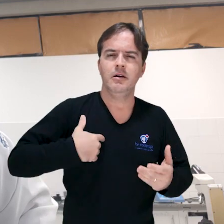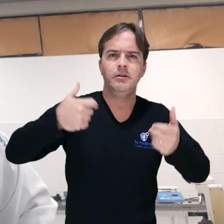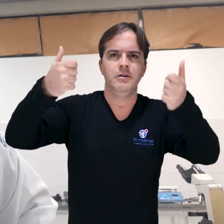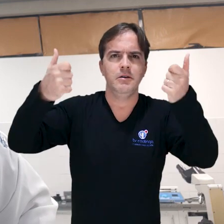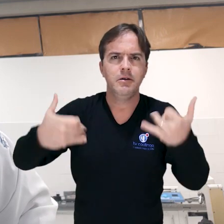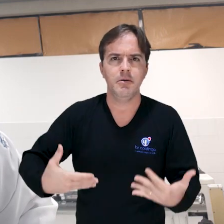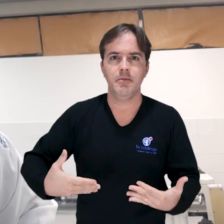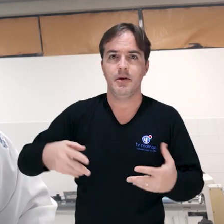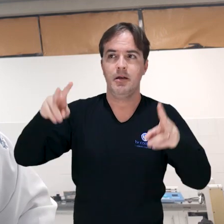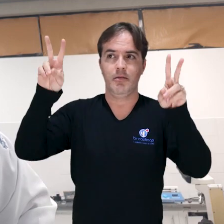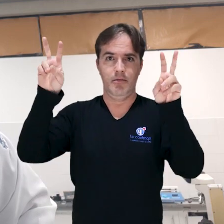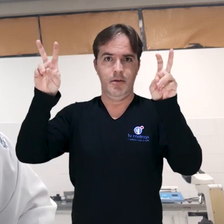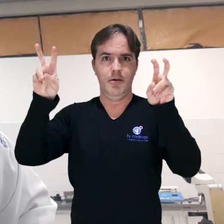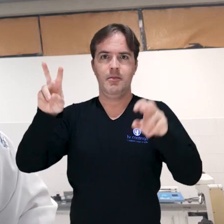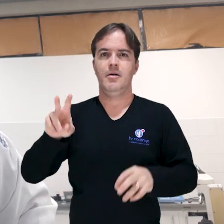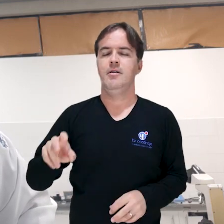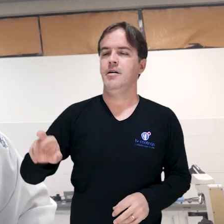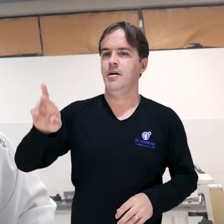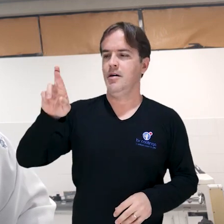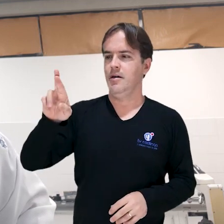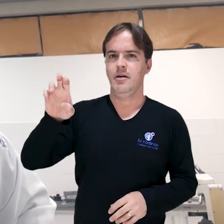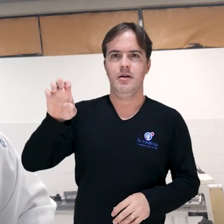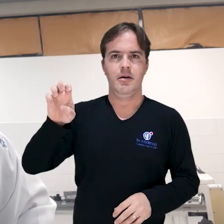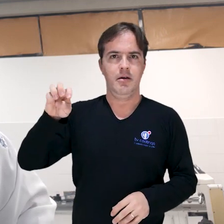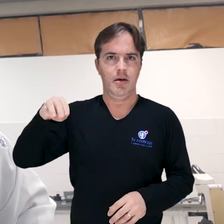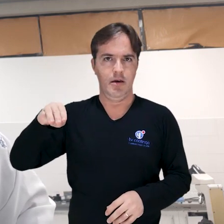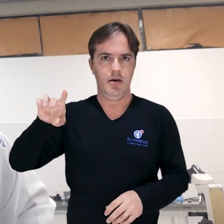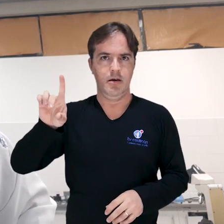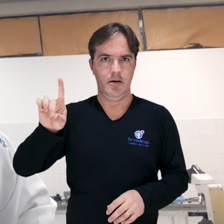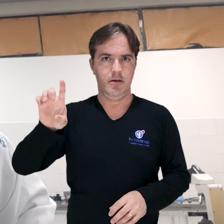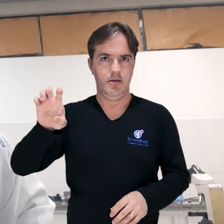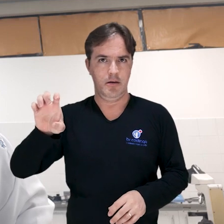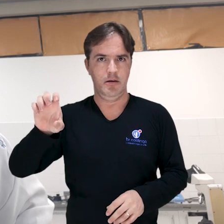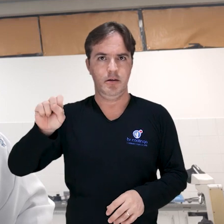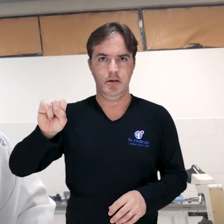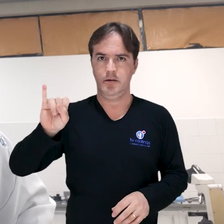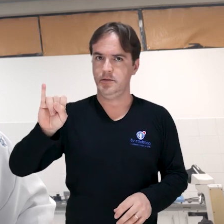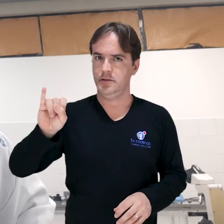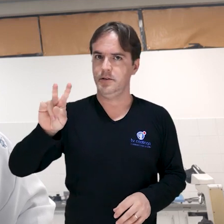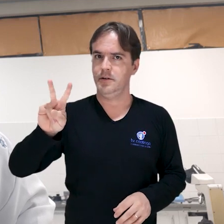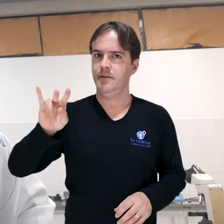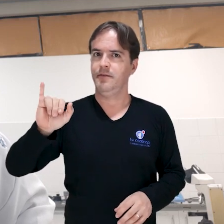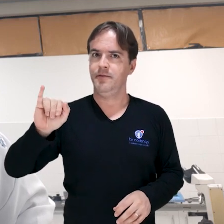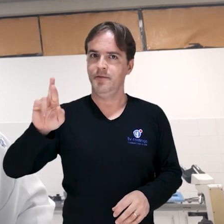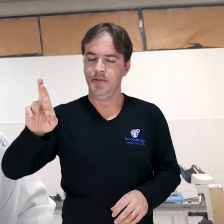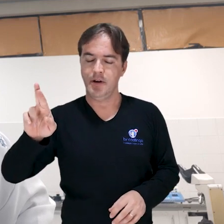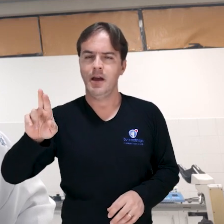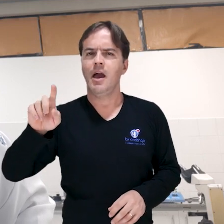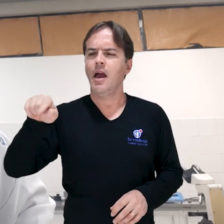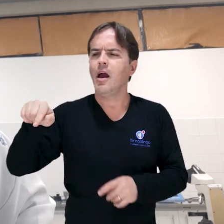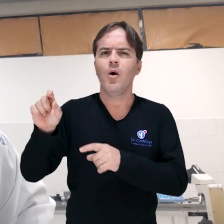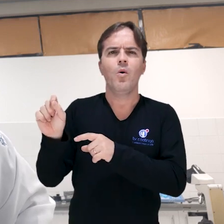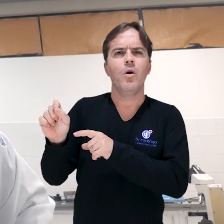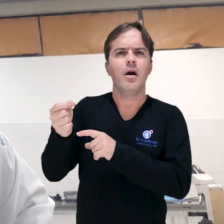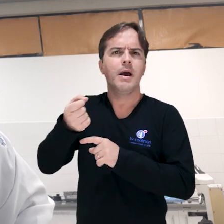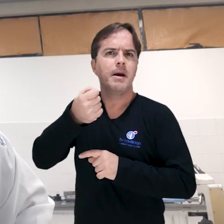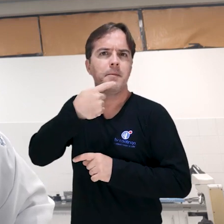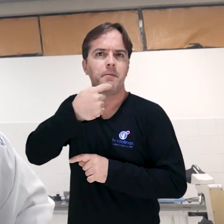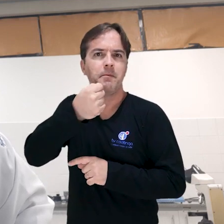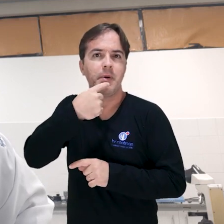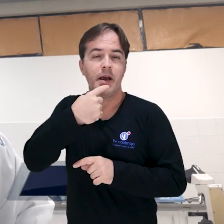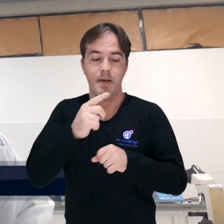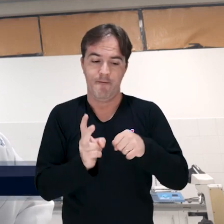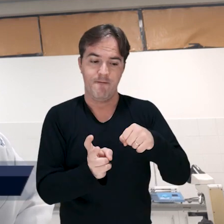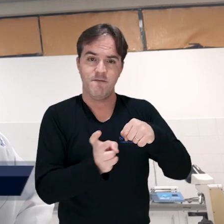tema Remdesivir. Esse medicamento é um antiviral que foi desenvolvido para o tratamento